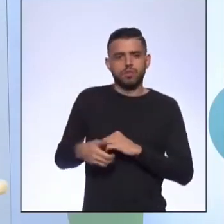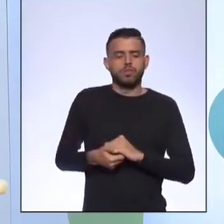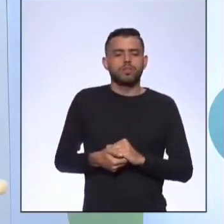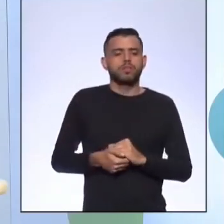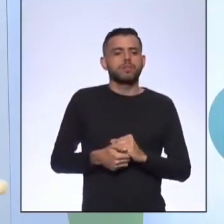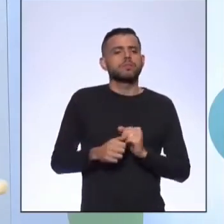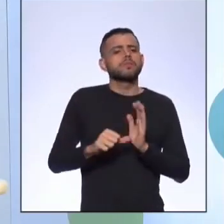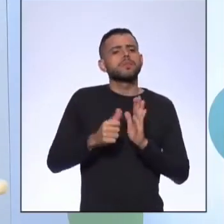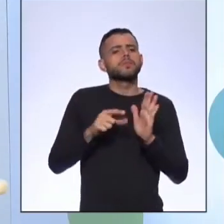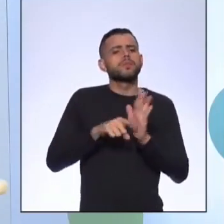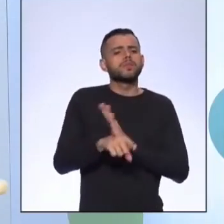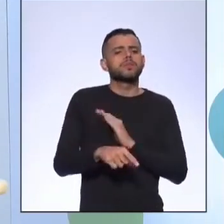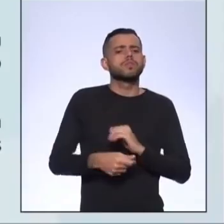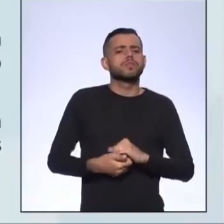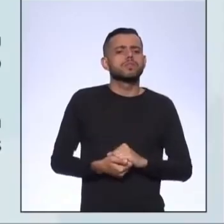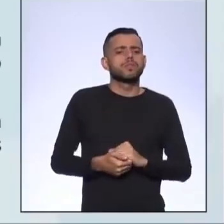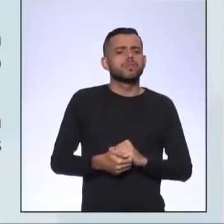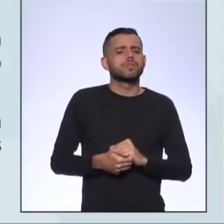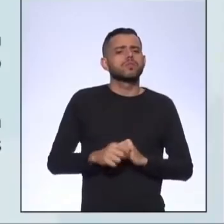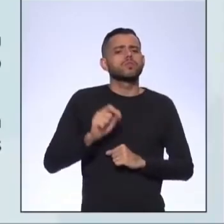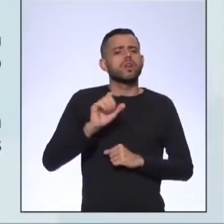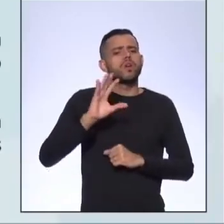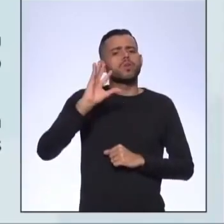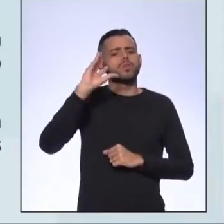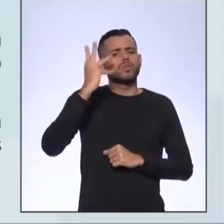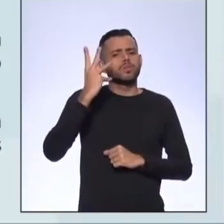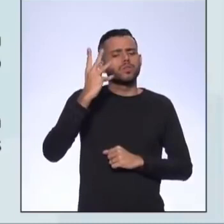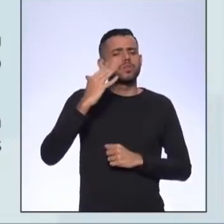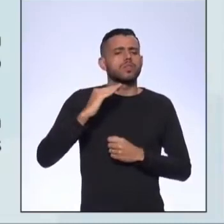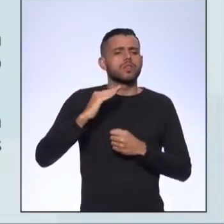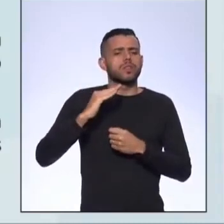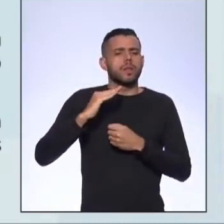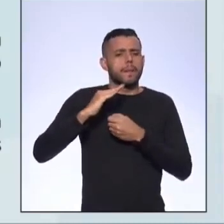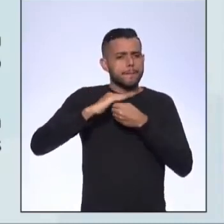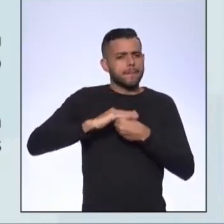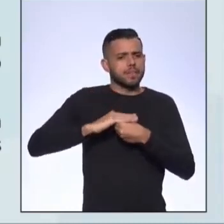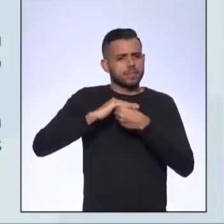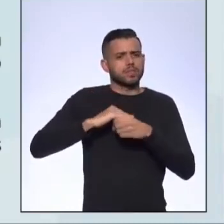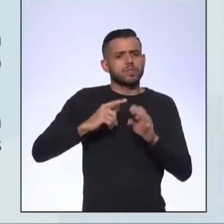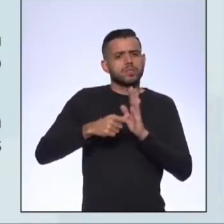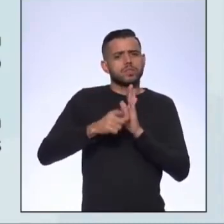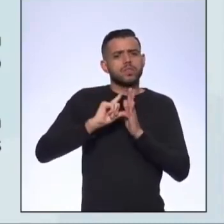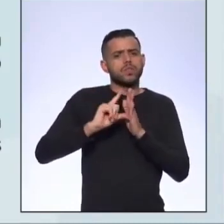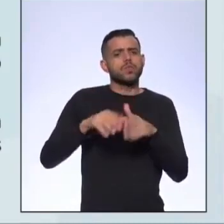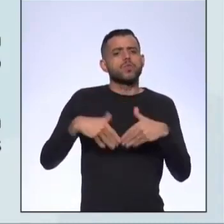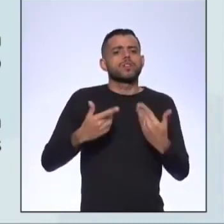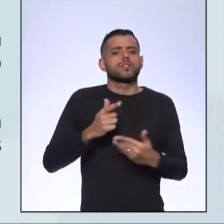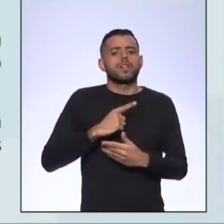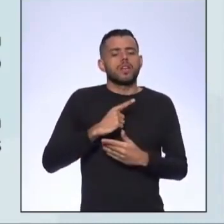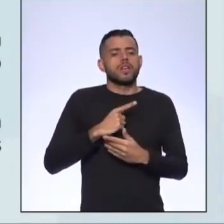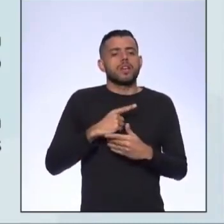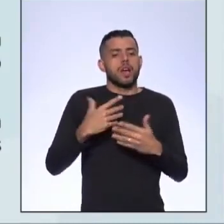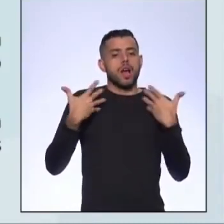Primeira pergunta. O que ocorreu com a temperatura e a pressão interior quando fornecemos calor para as